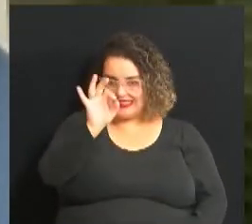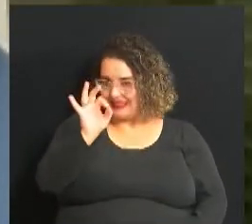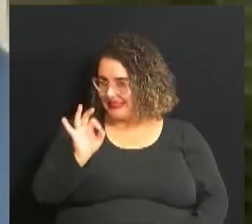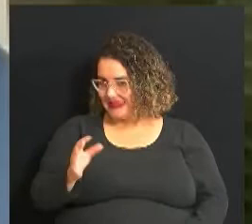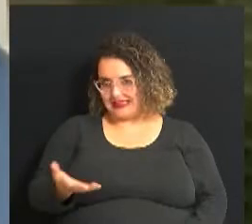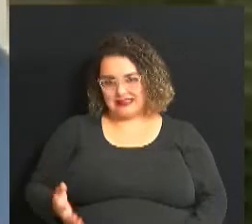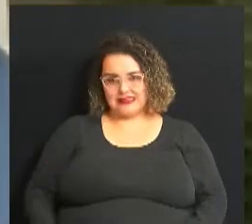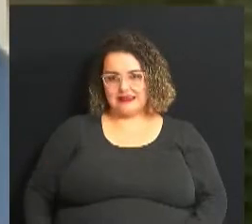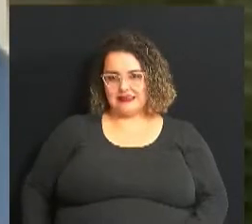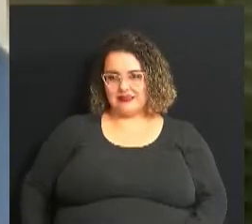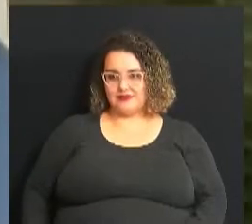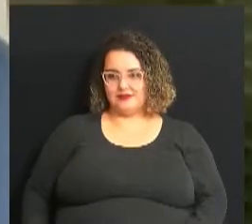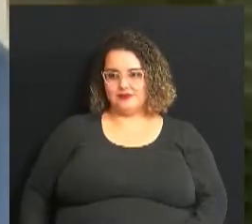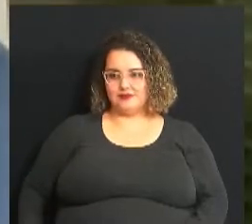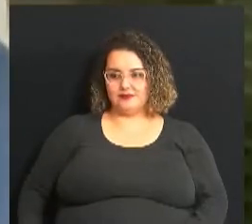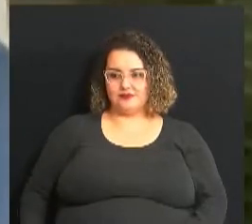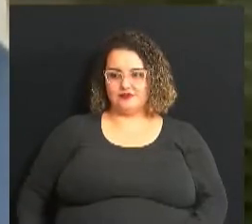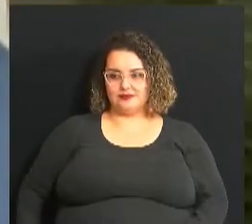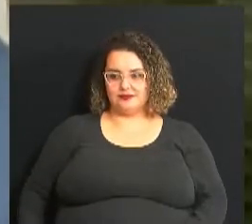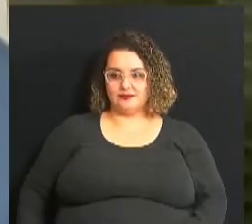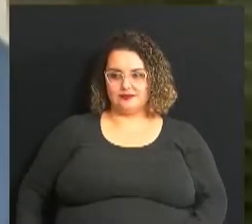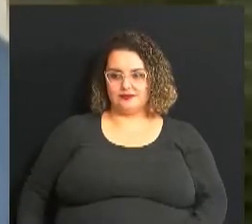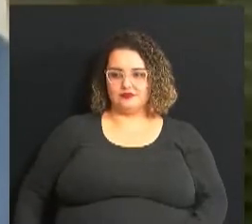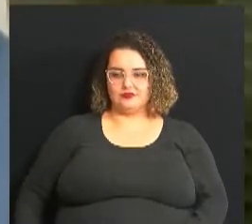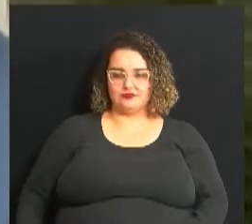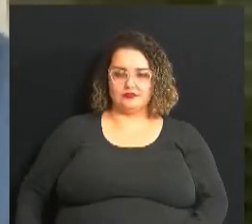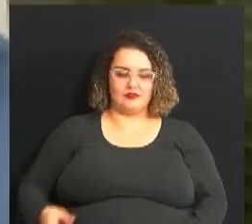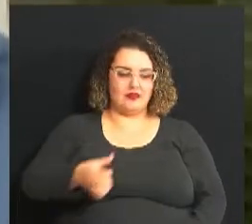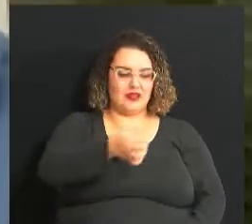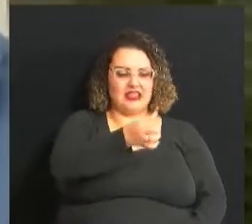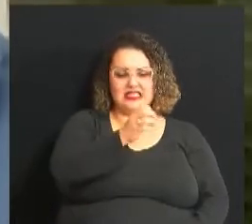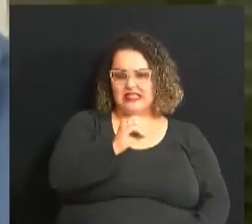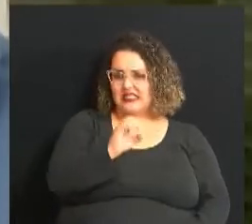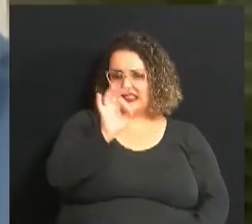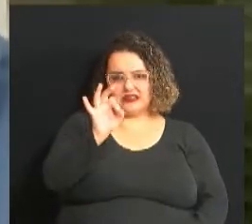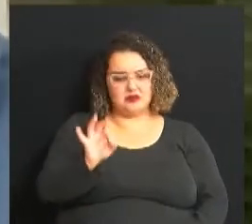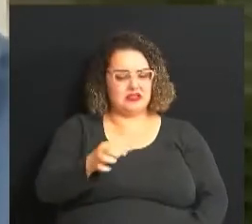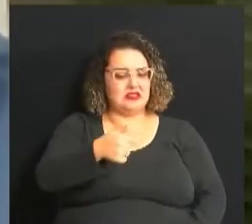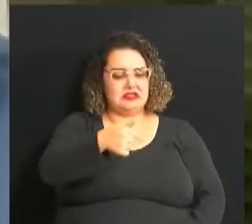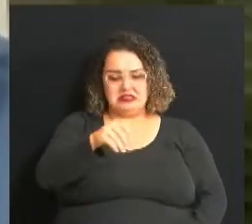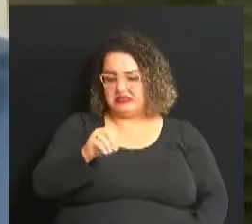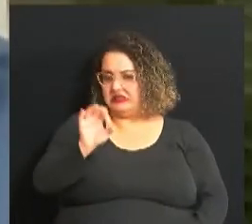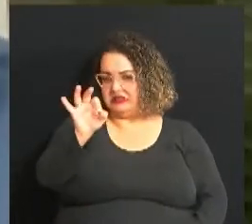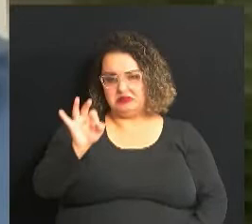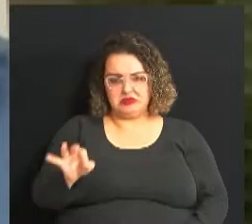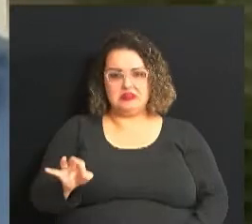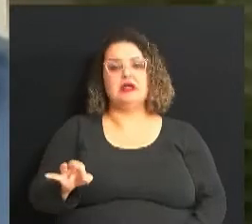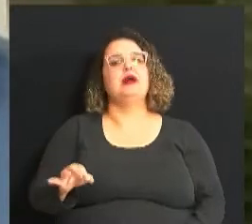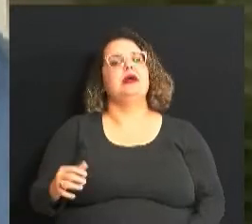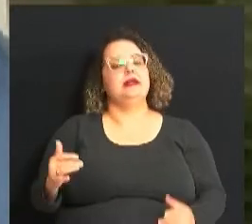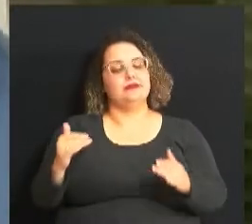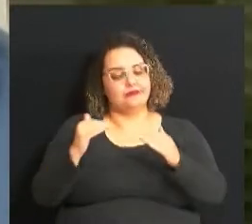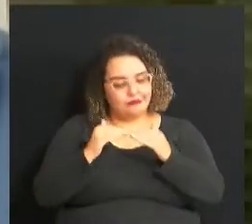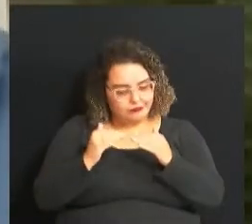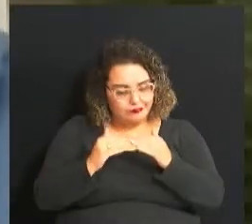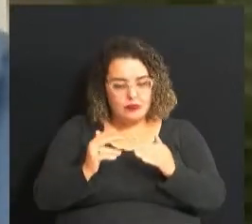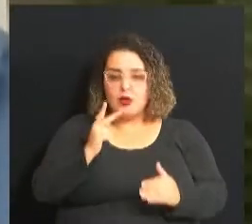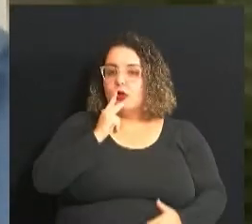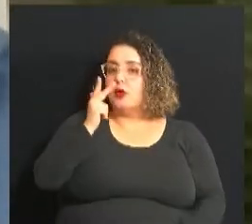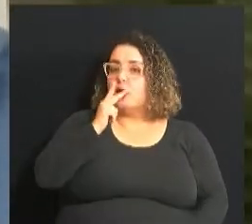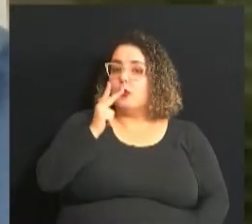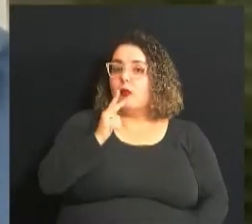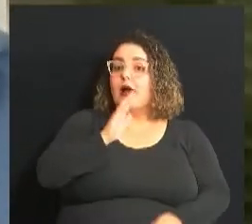associação com fumo, com cigarro, ou ativamente ou passivamente. Então, não